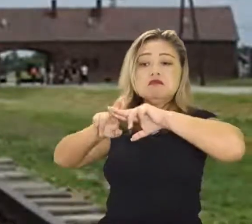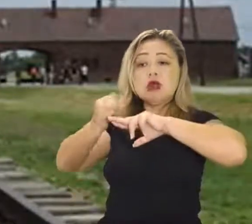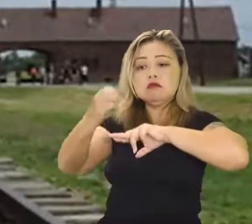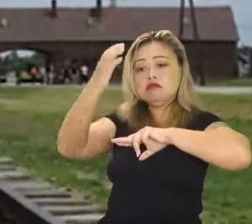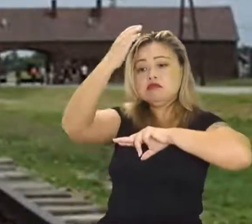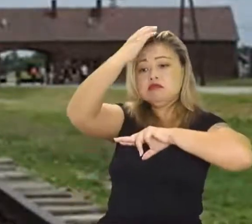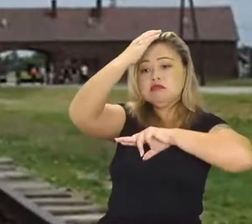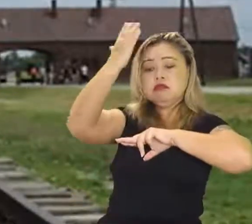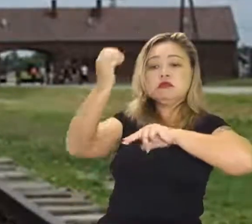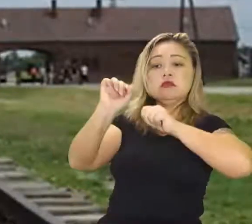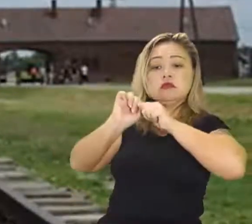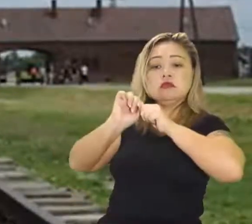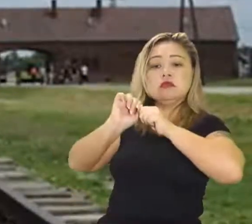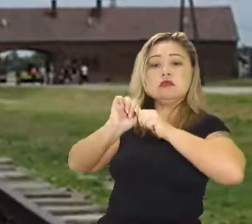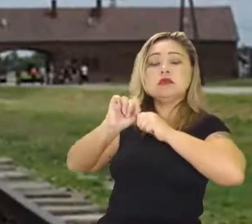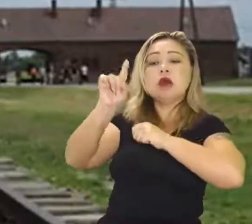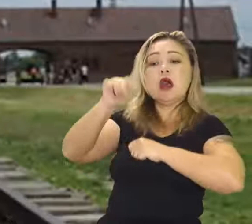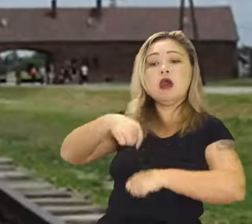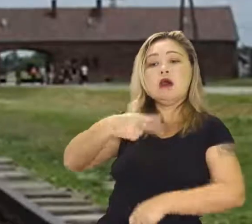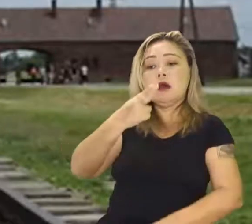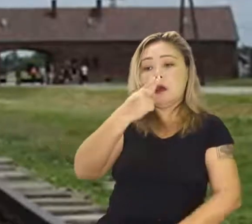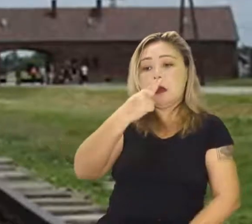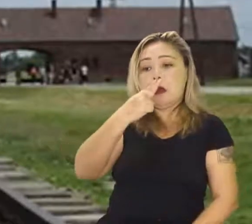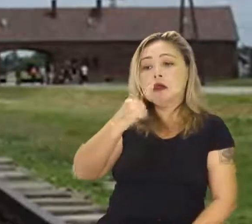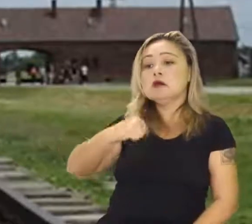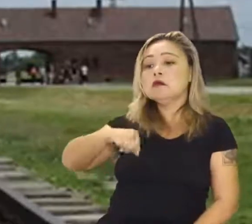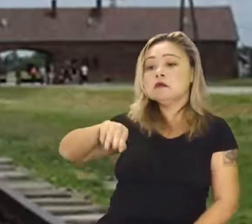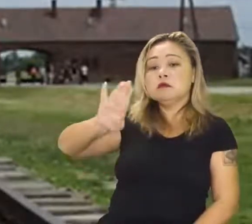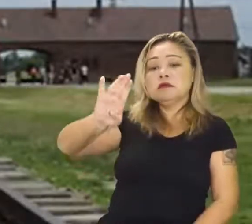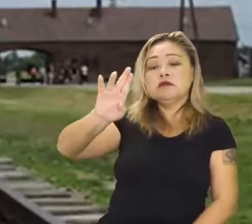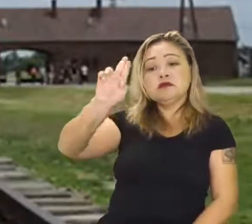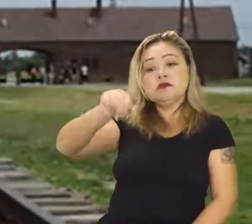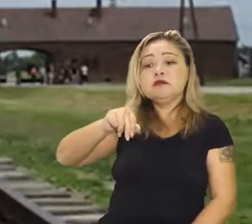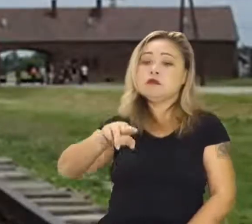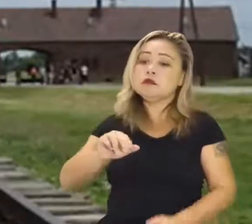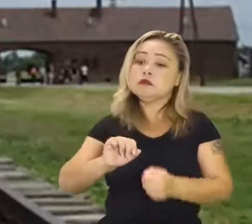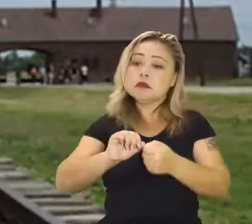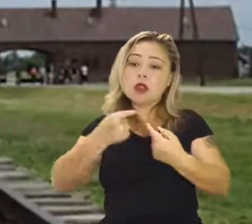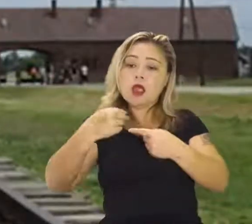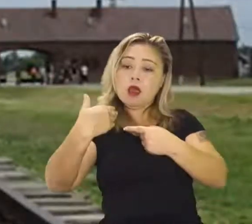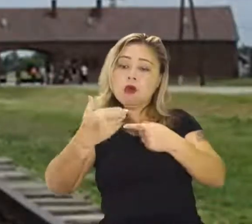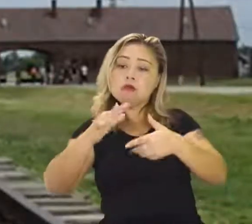aqui diante de Auschwitz.